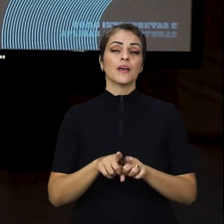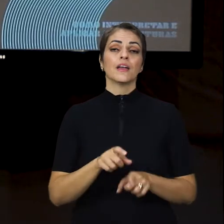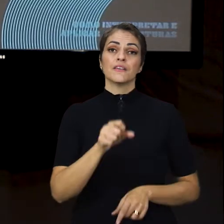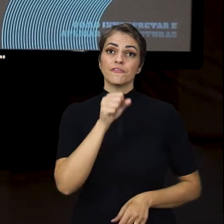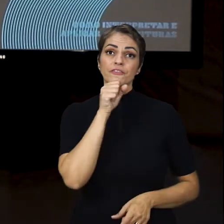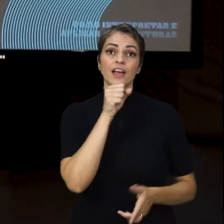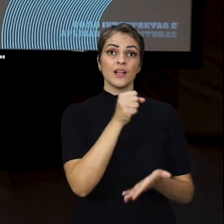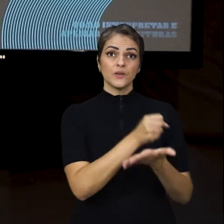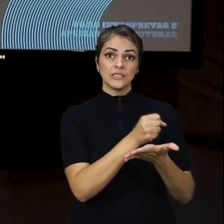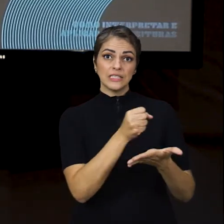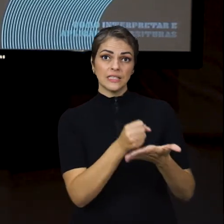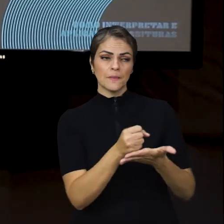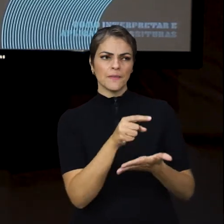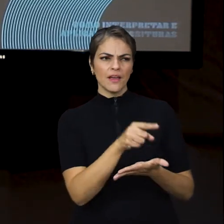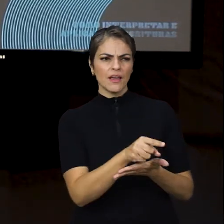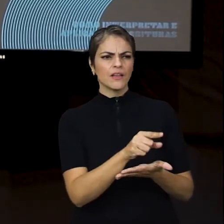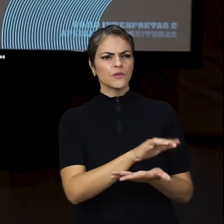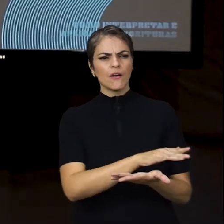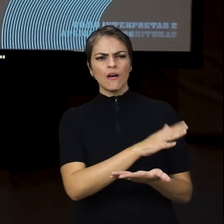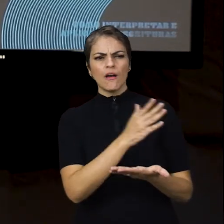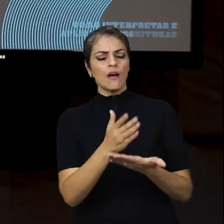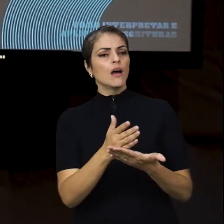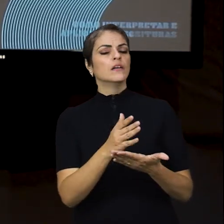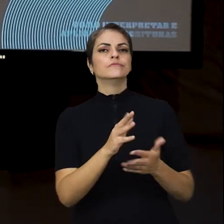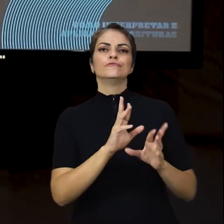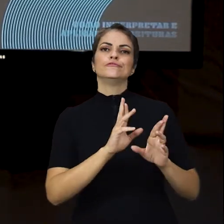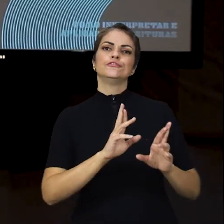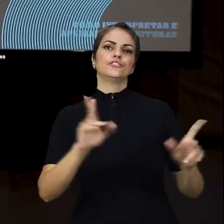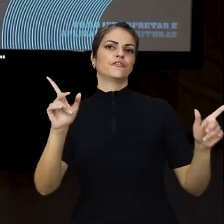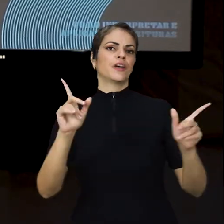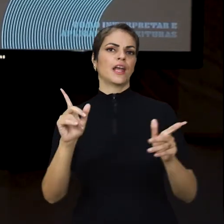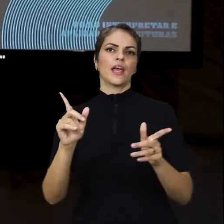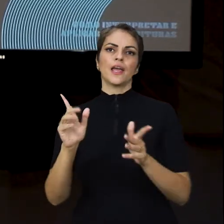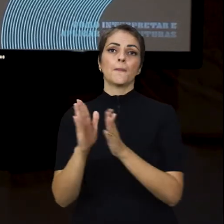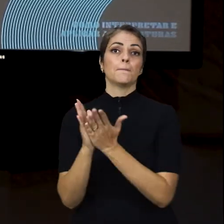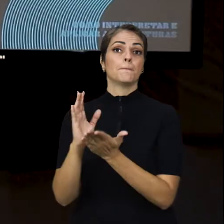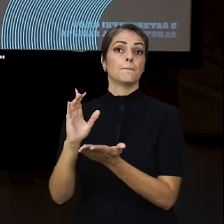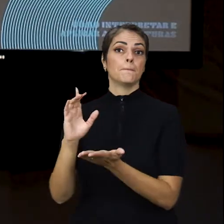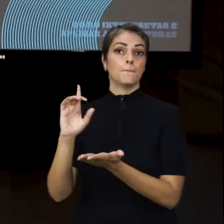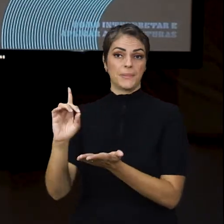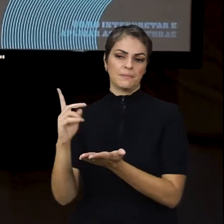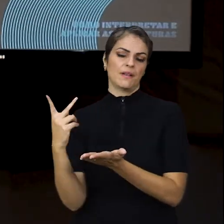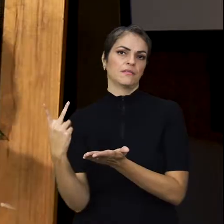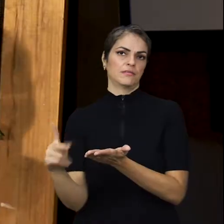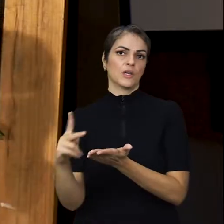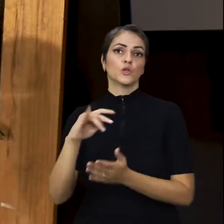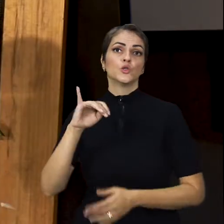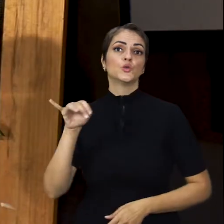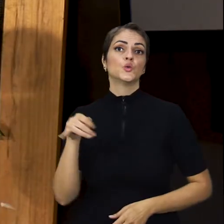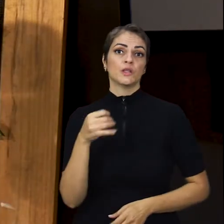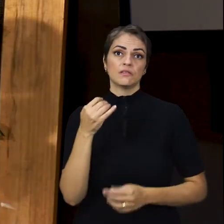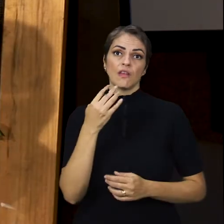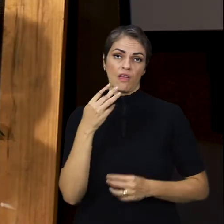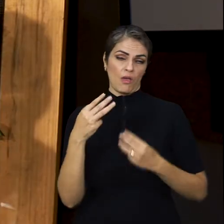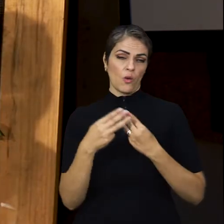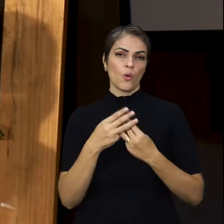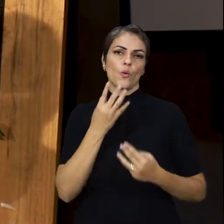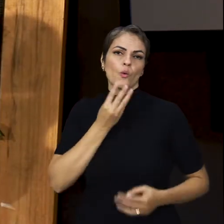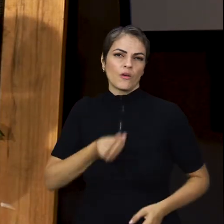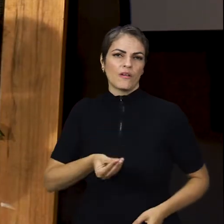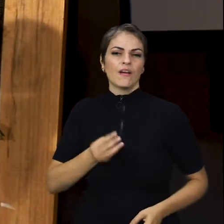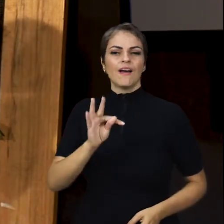é diferente do que os judeus têm na sua Bíblia, na Bíblia hebraica, que eles chamam de Tanakh.